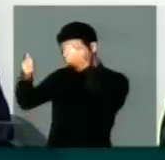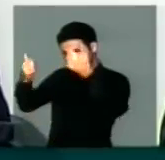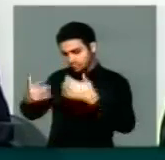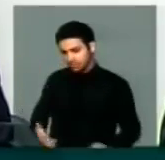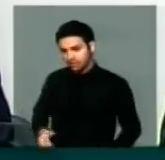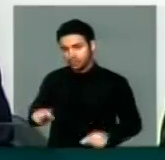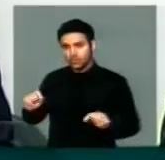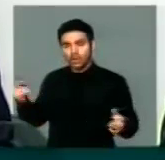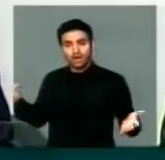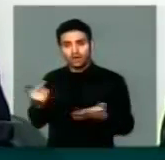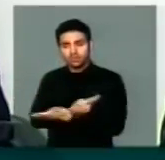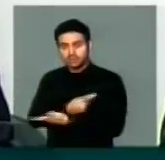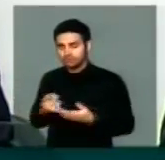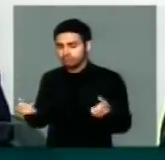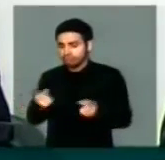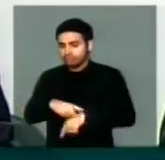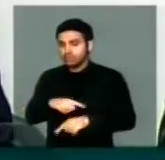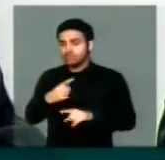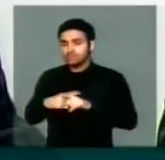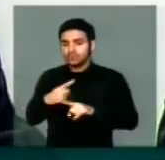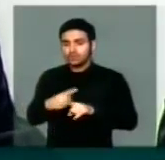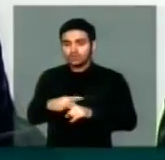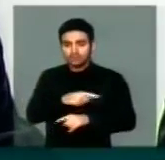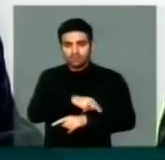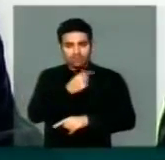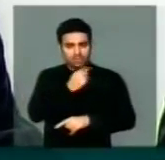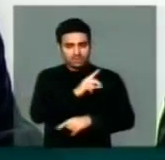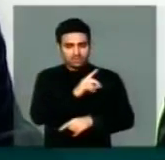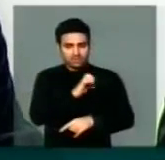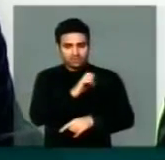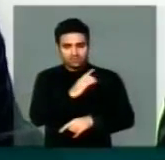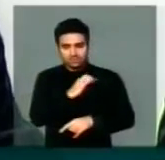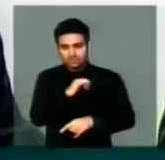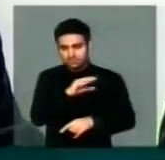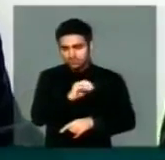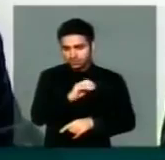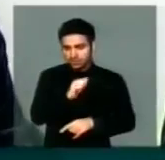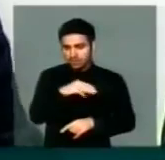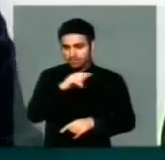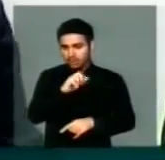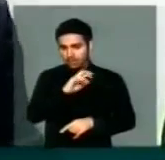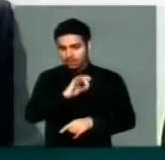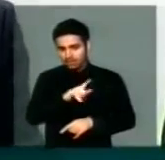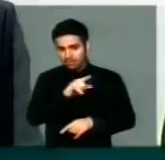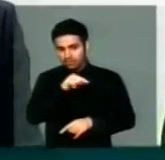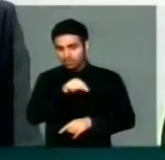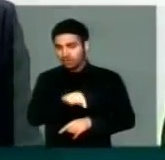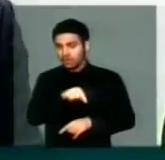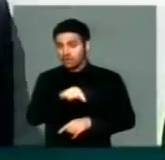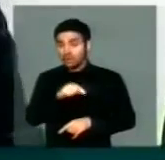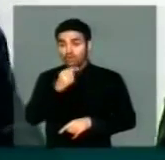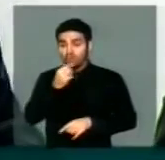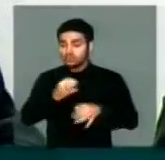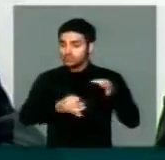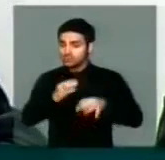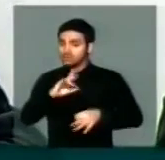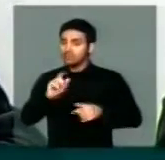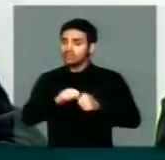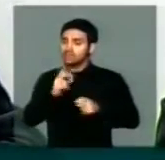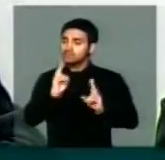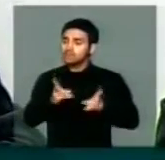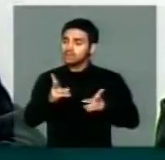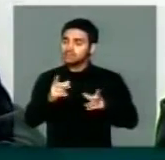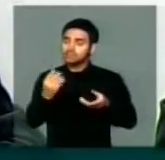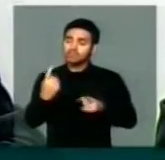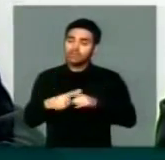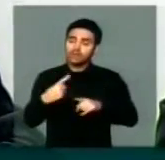com relação ao pedido com o senador Delcídio Amaral, o procurador não fez o mesmo tratamento de pesquisar as